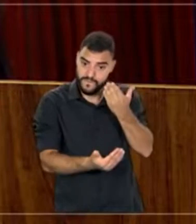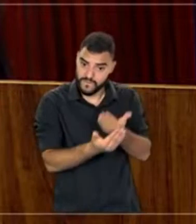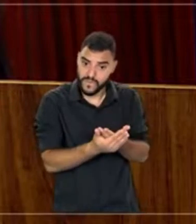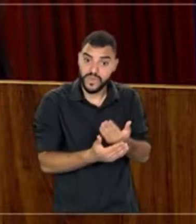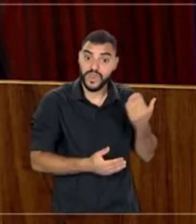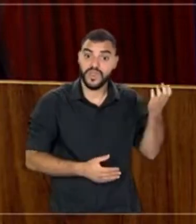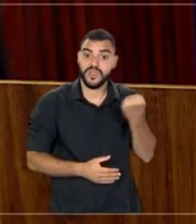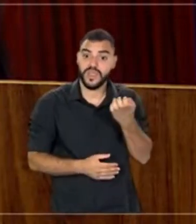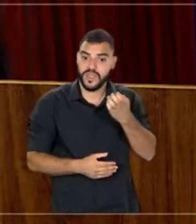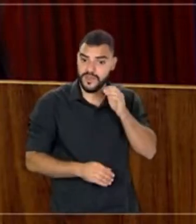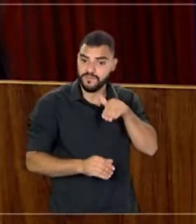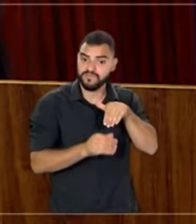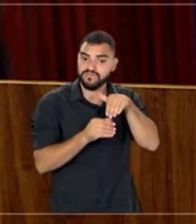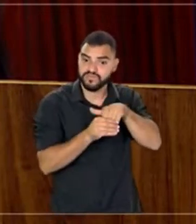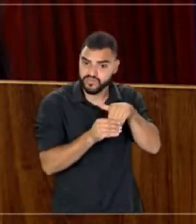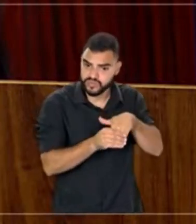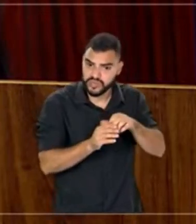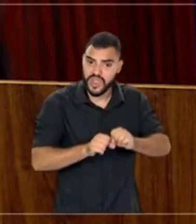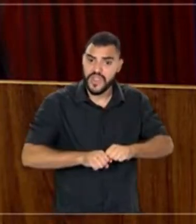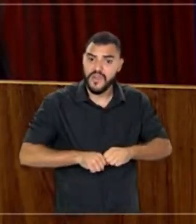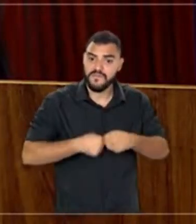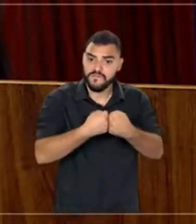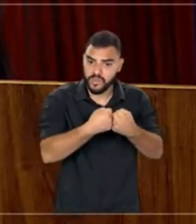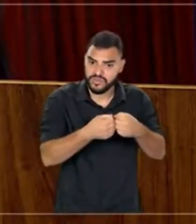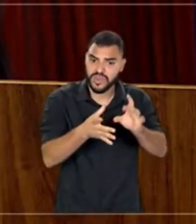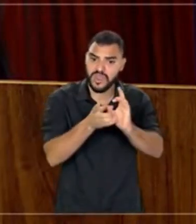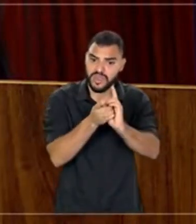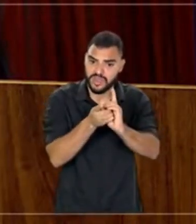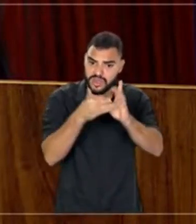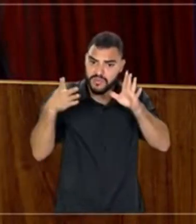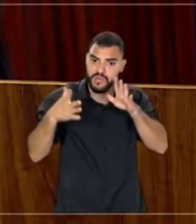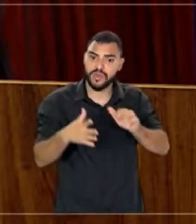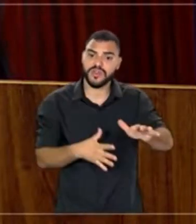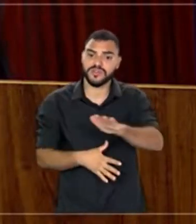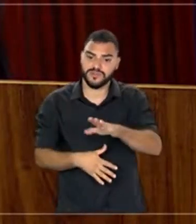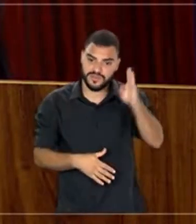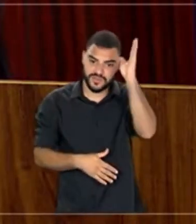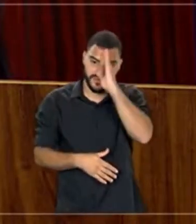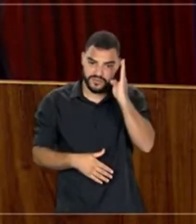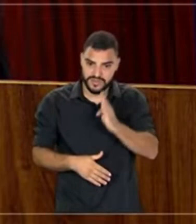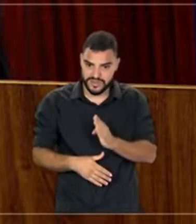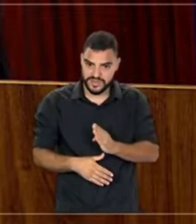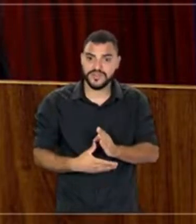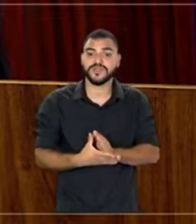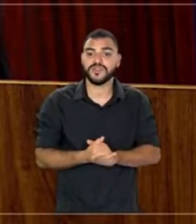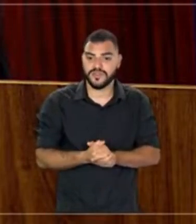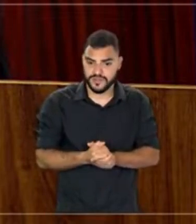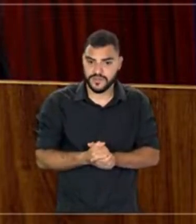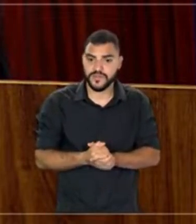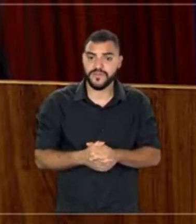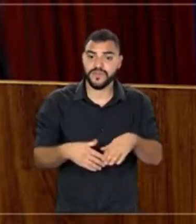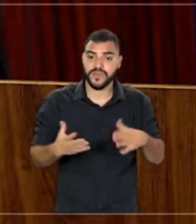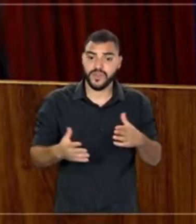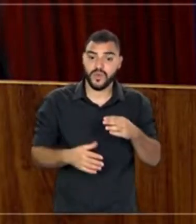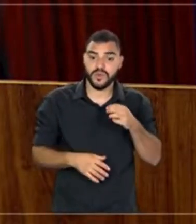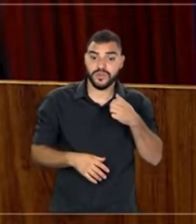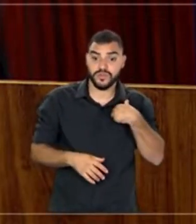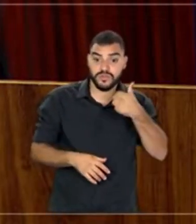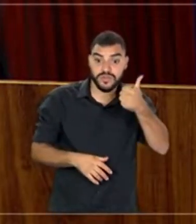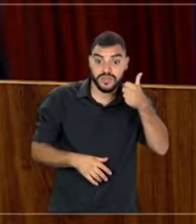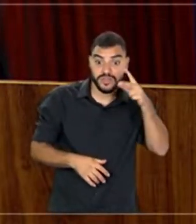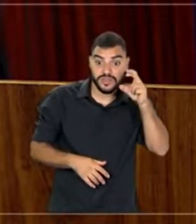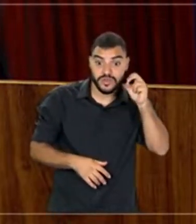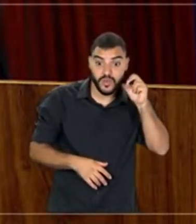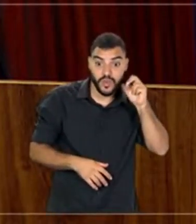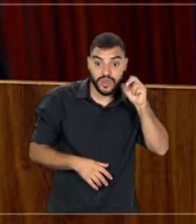justiça eleitoral e a força da democracia brasileira. Somos, como disse, 150 milhões